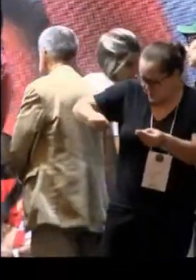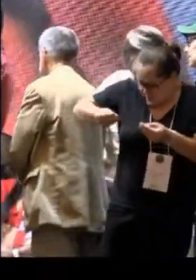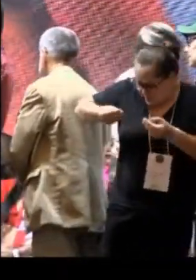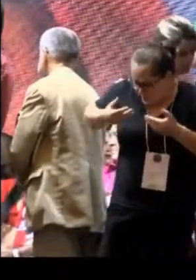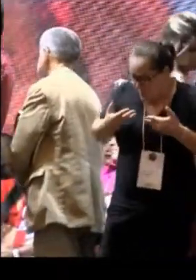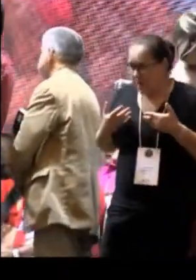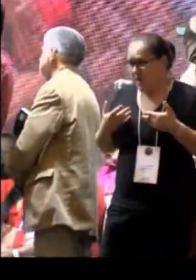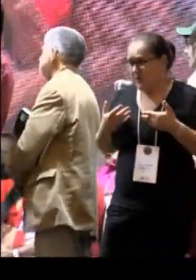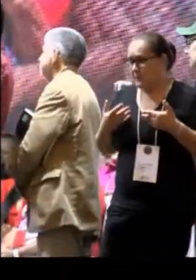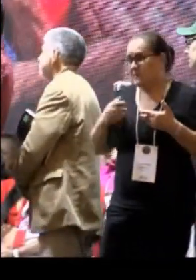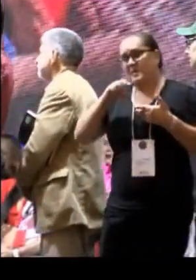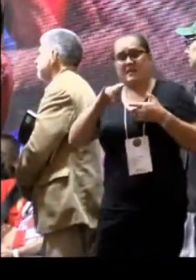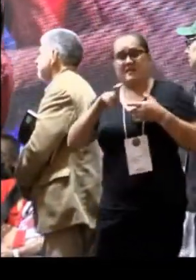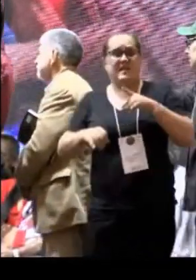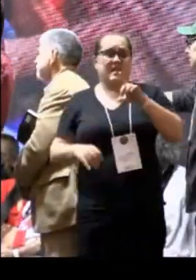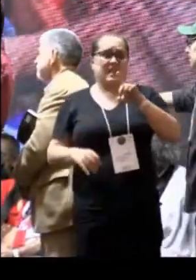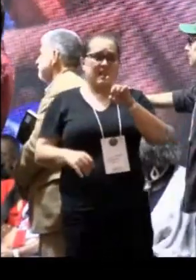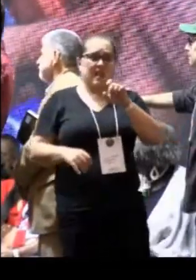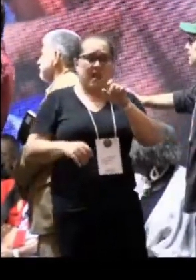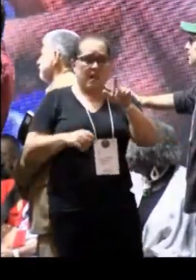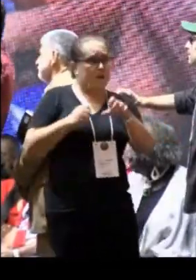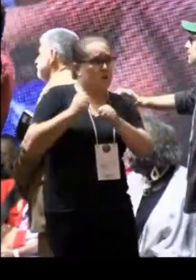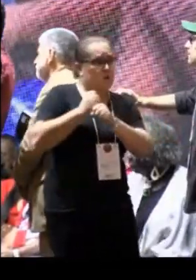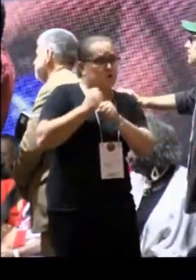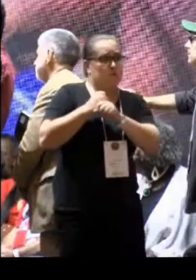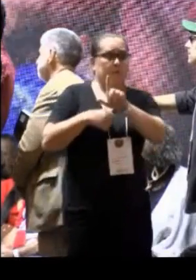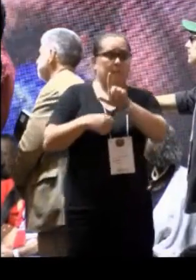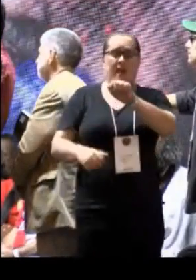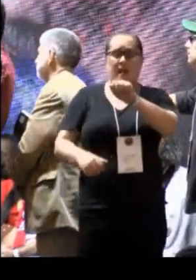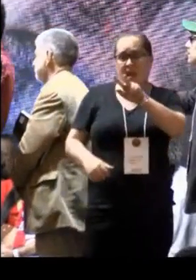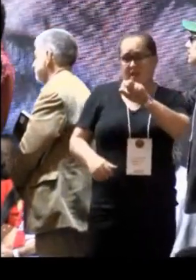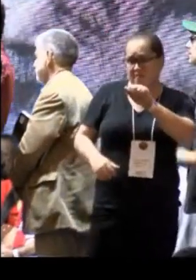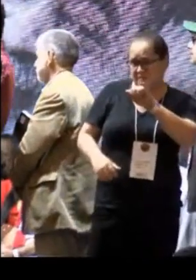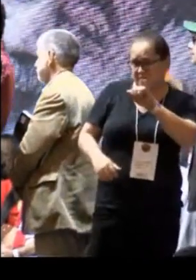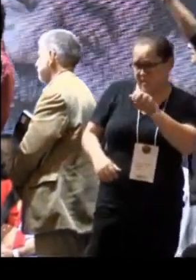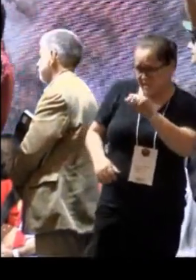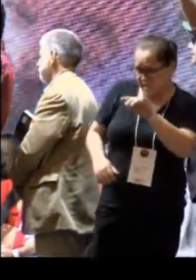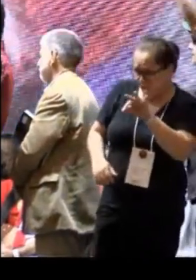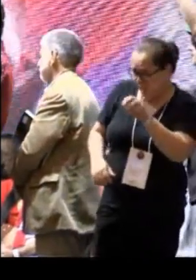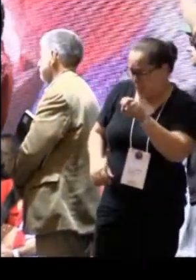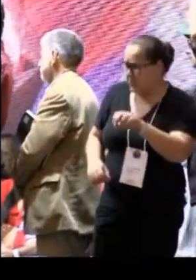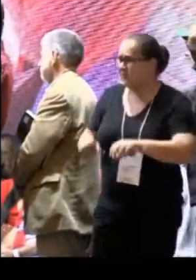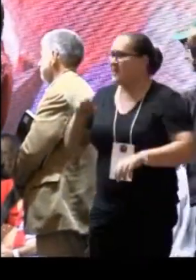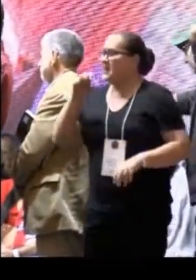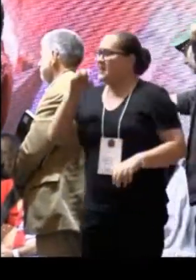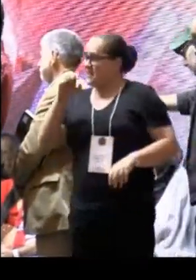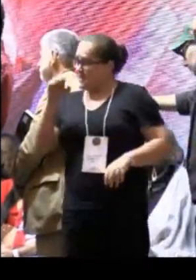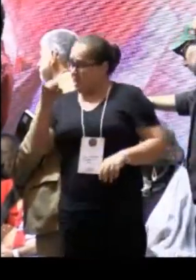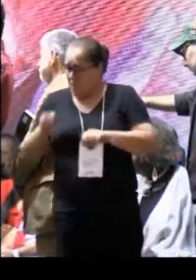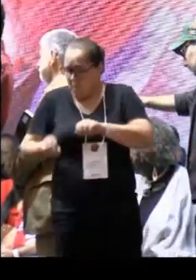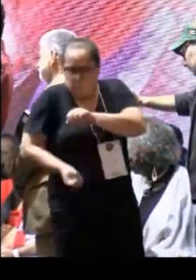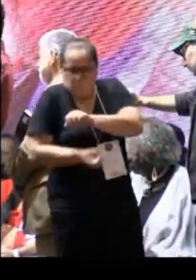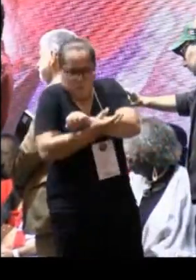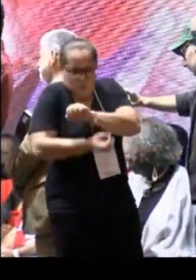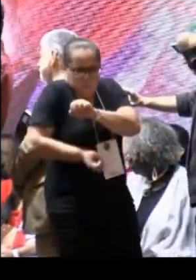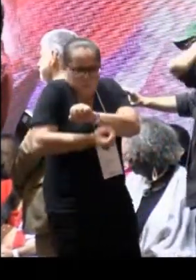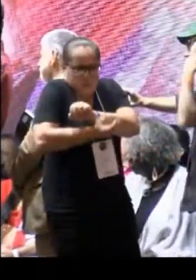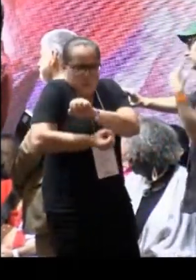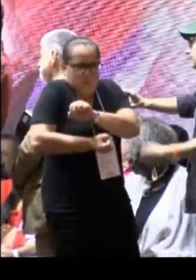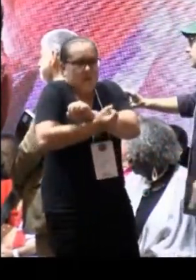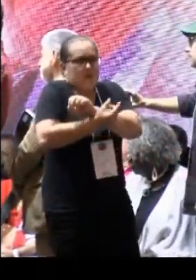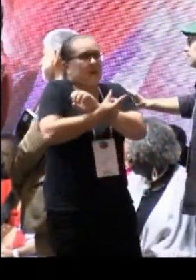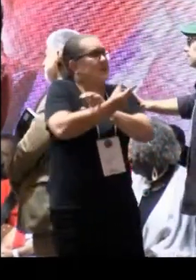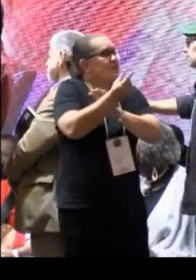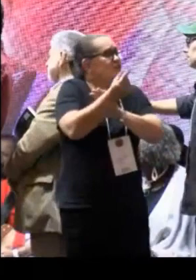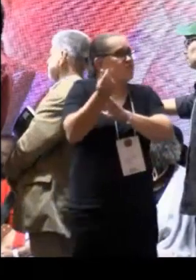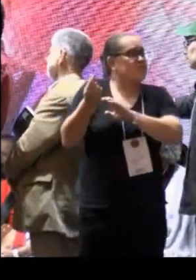ele ganhou para construir a Lava Jato, se ele me desse todo o dinheiro que eles permitiram que os americanos ganhassem